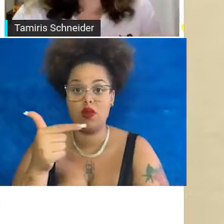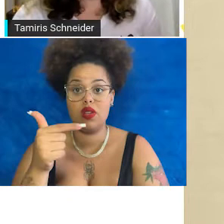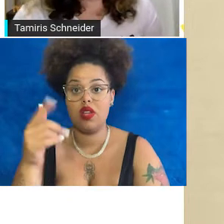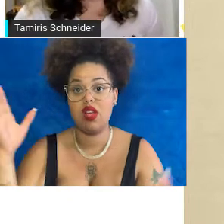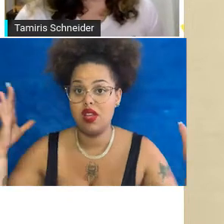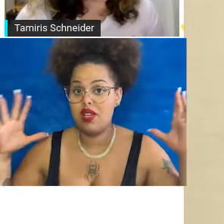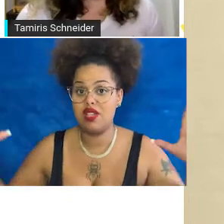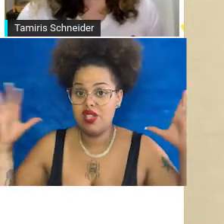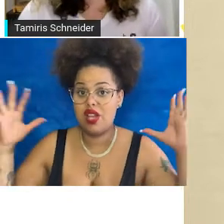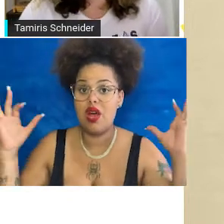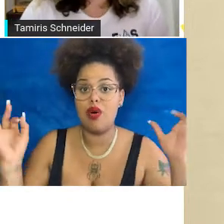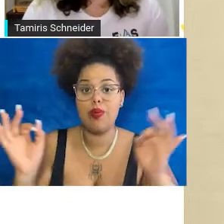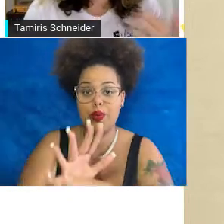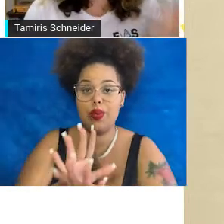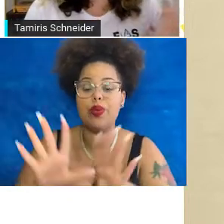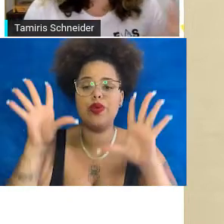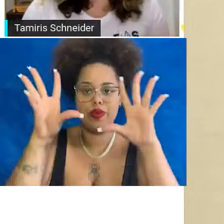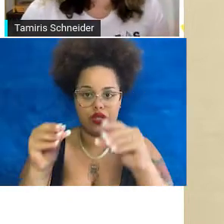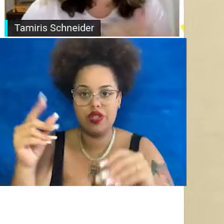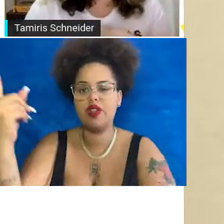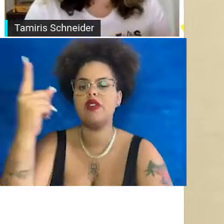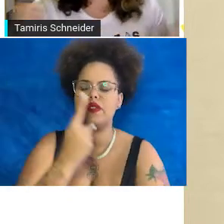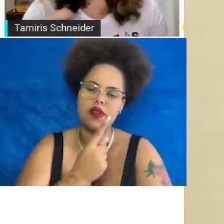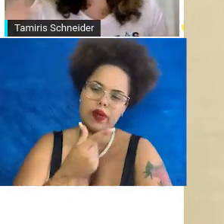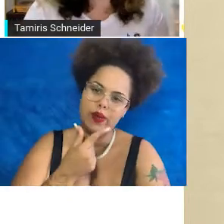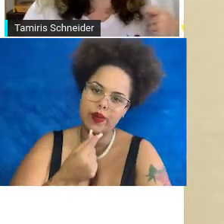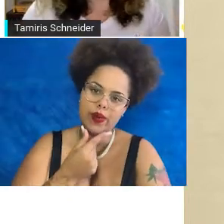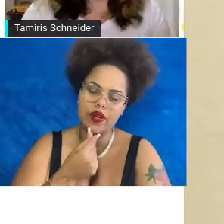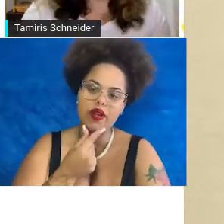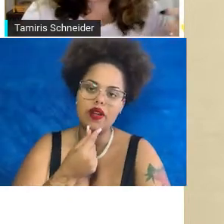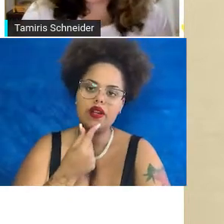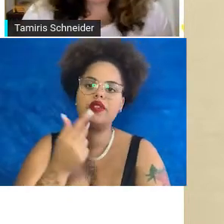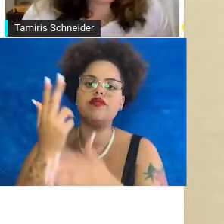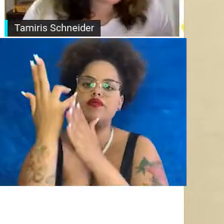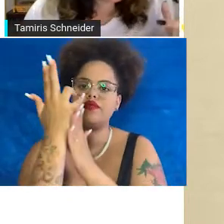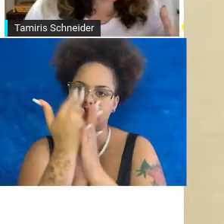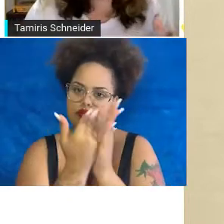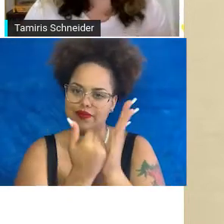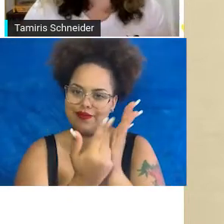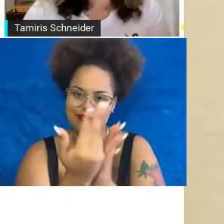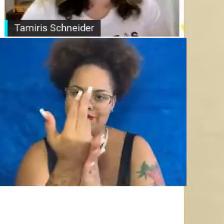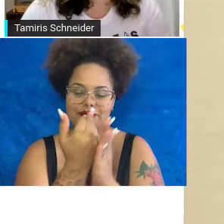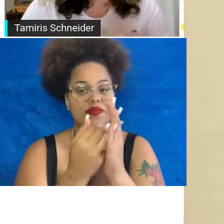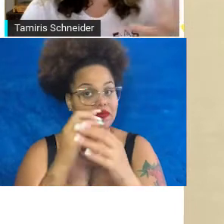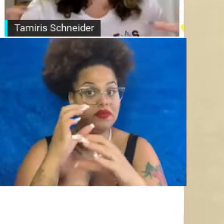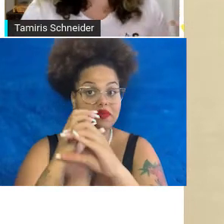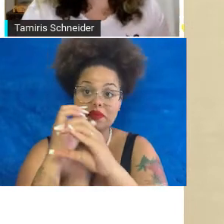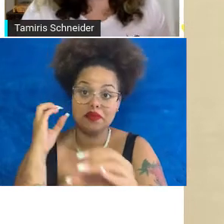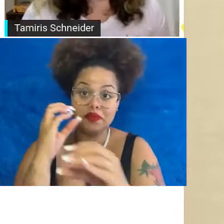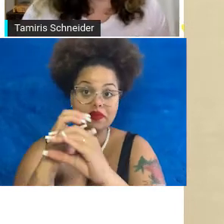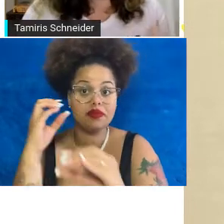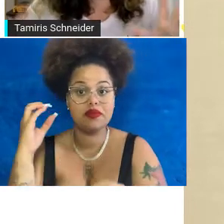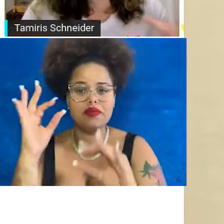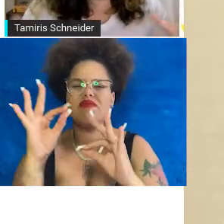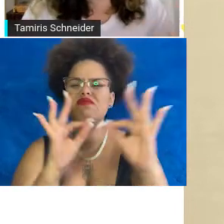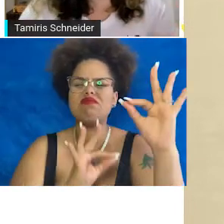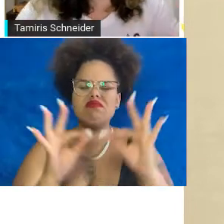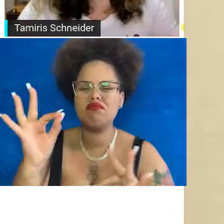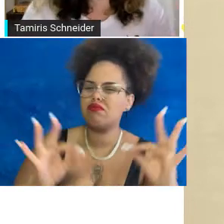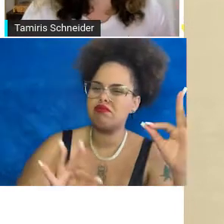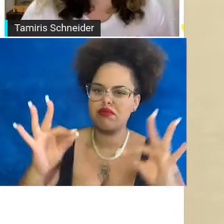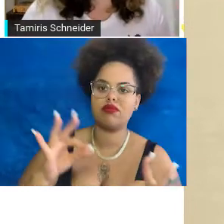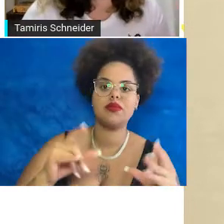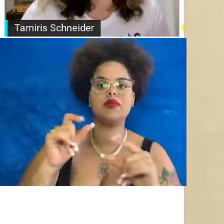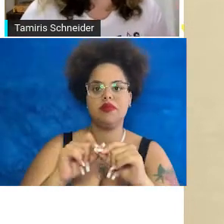cenário pronto para mexer, vem o cara lá com aqueles desenhos muito doidos de arquitetura, aquele planejamento inteiro